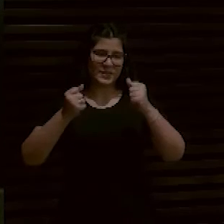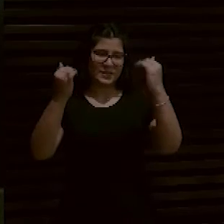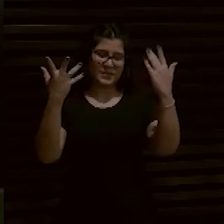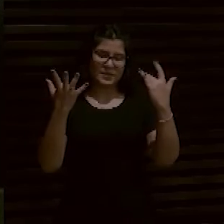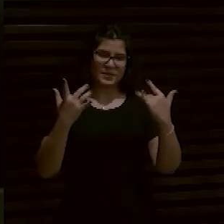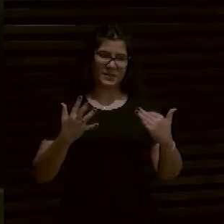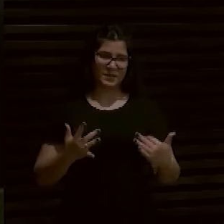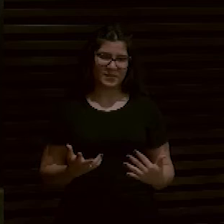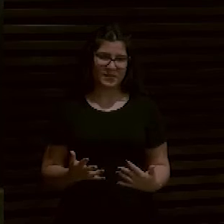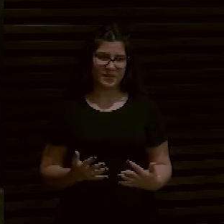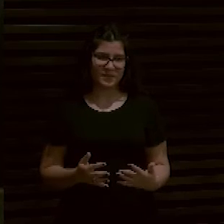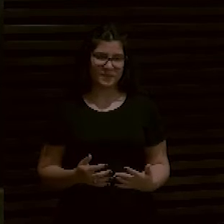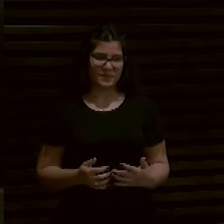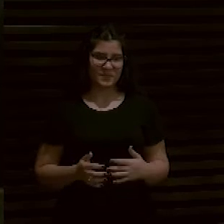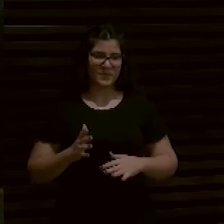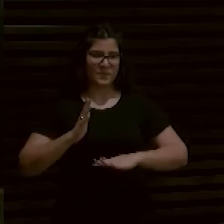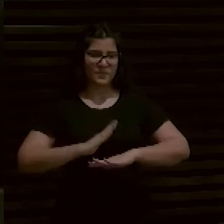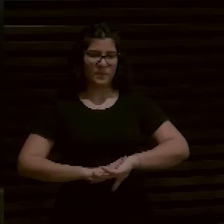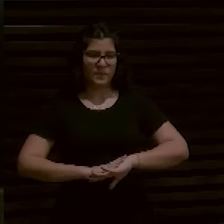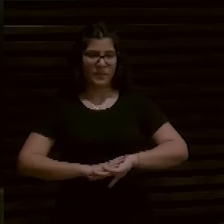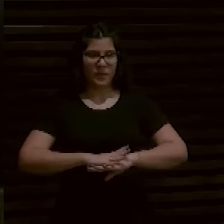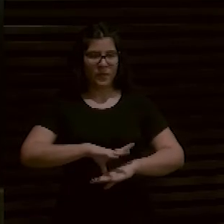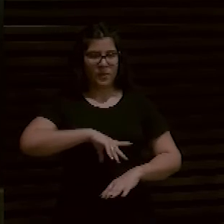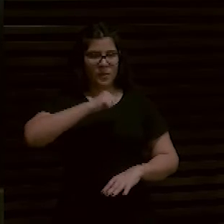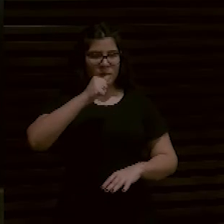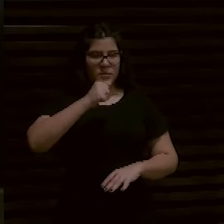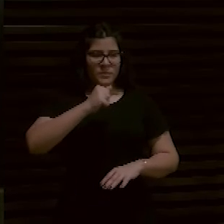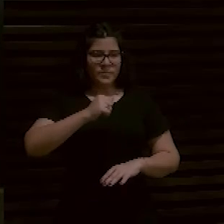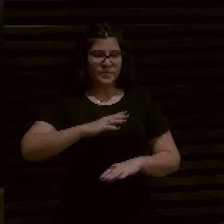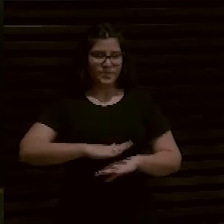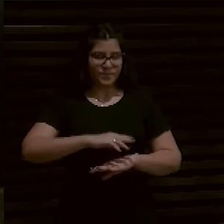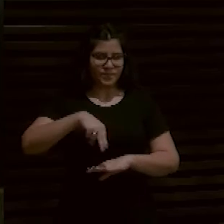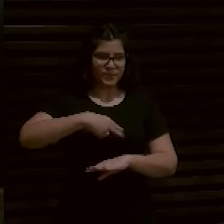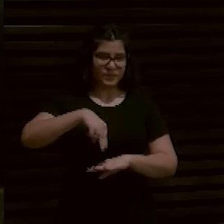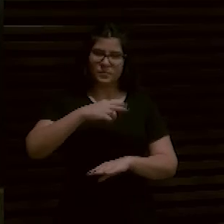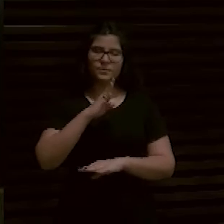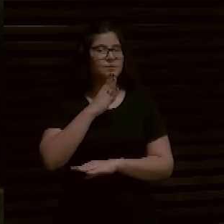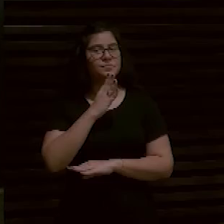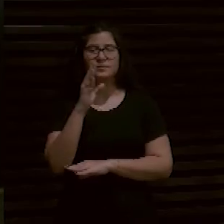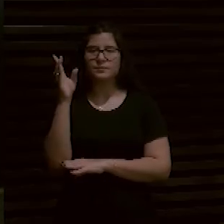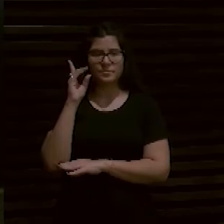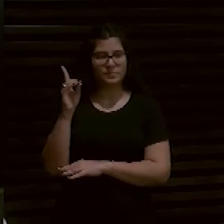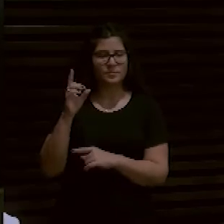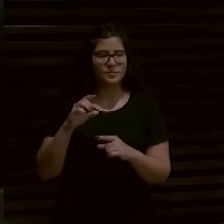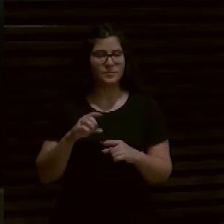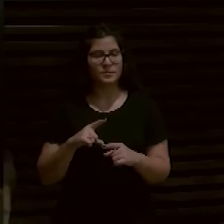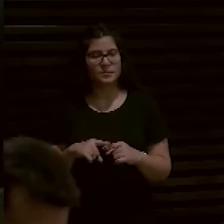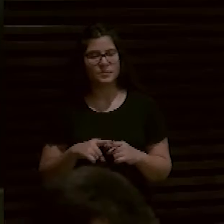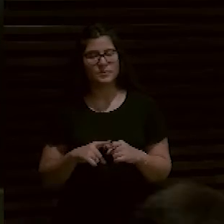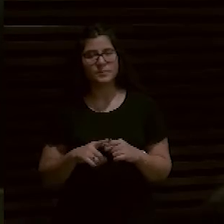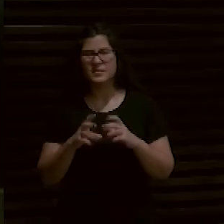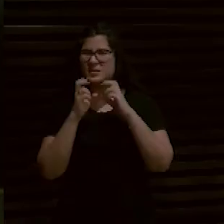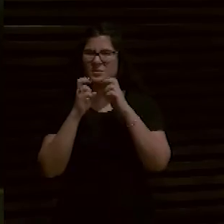indignação sobre as nações que não te conhecem, sobre os povos que não invocam o teu nome, porque